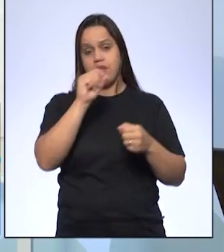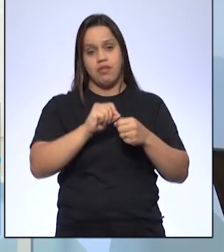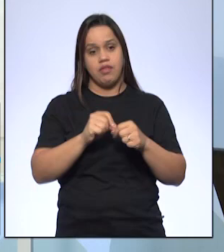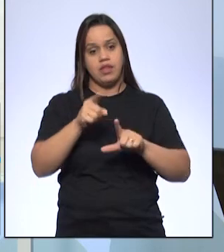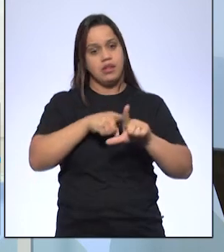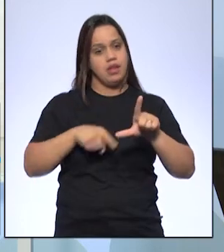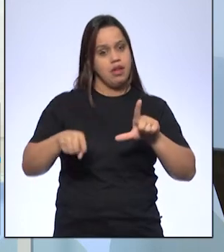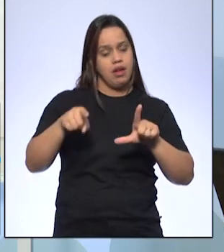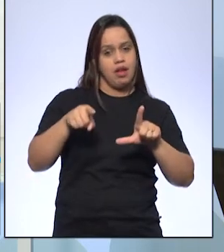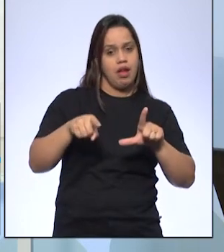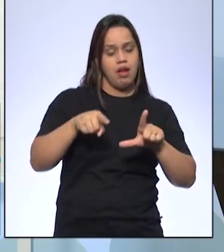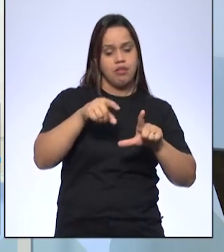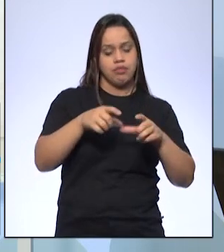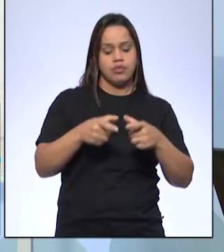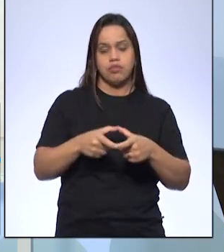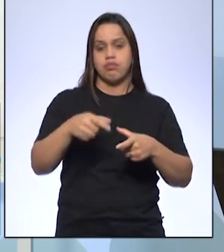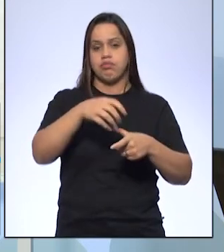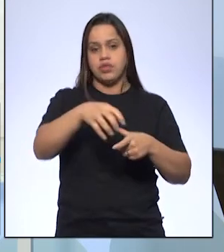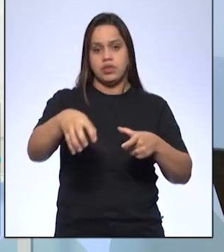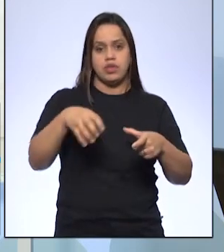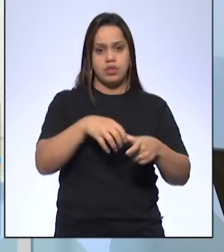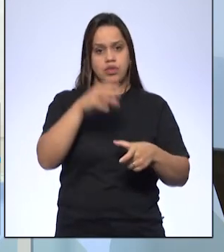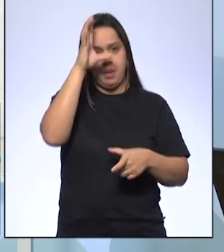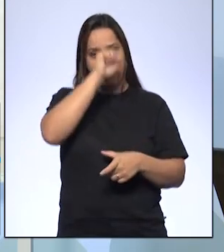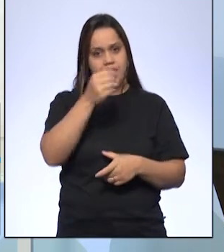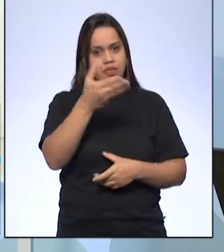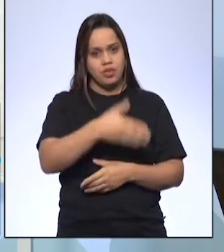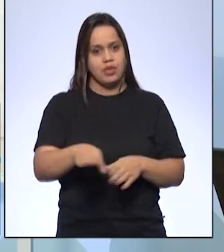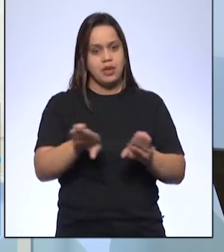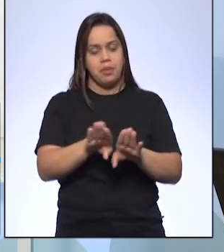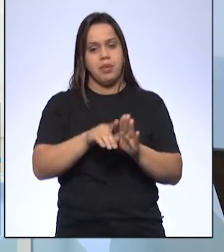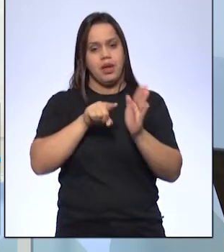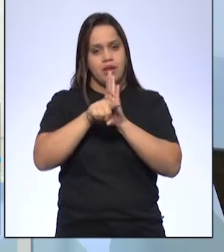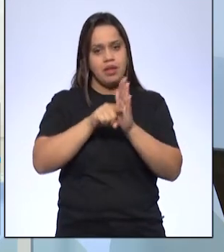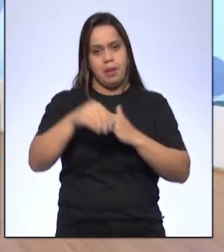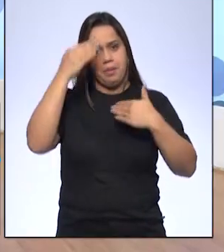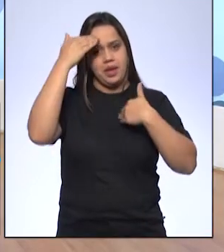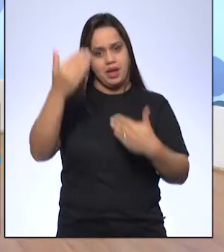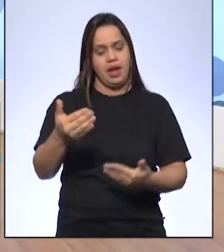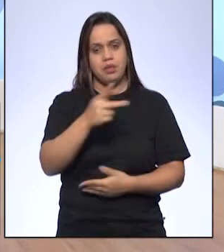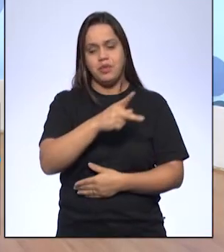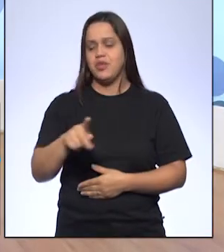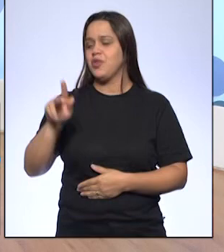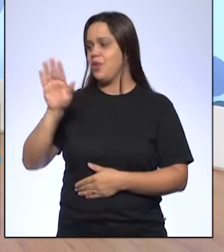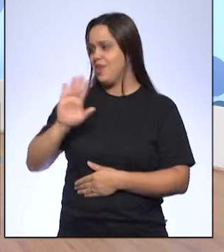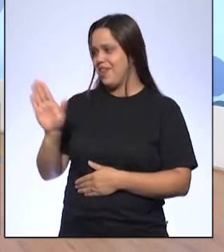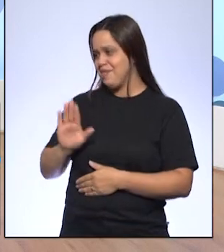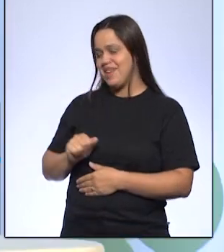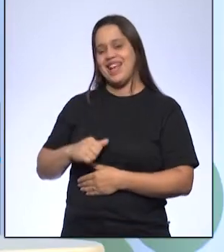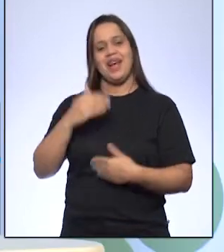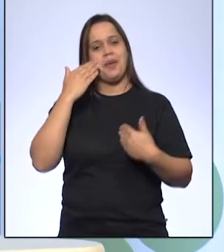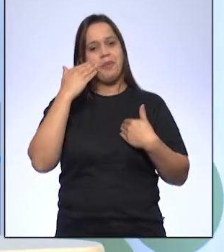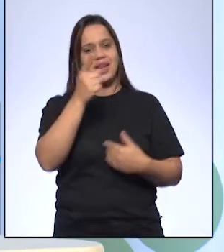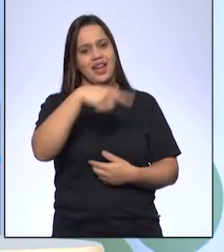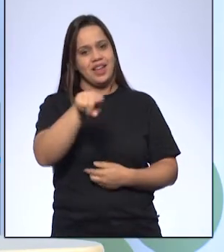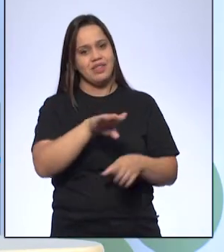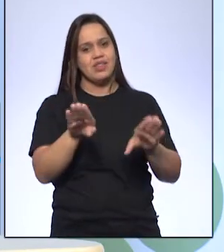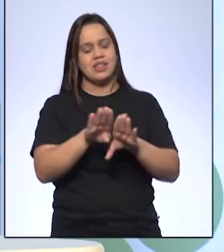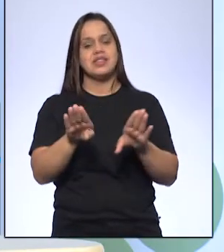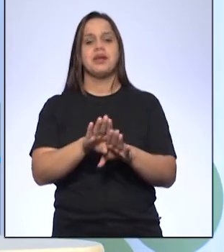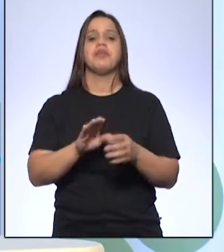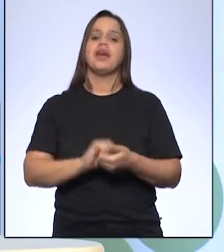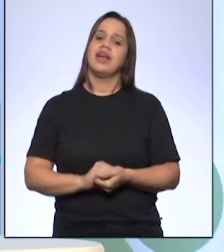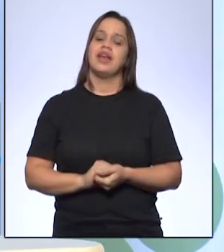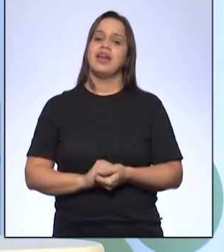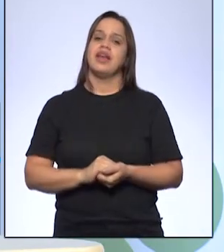Espero que vocês tenham compreendido essa parte, principalmente analisar. Muito obrigado, Alê. Obrigada, Jonas. Obrigada, alunos. É